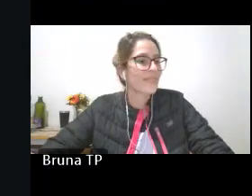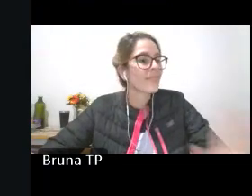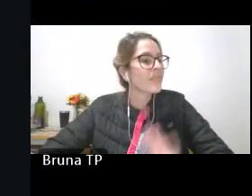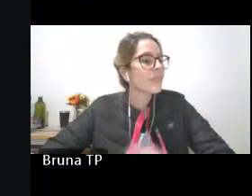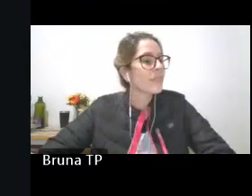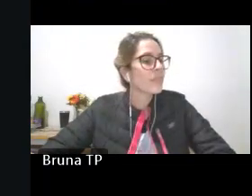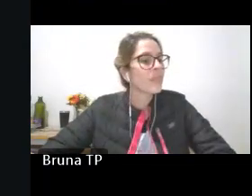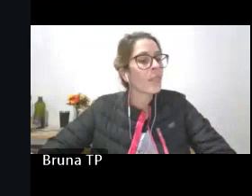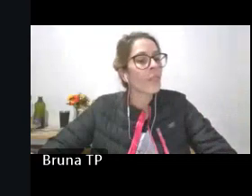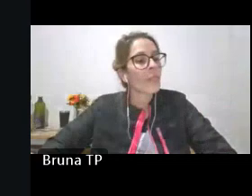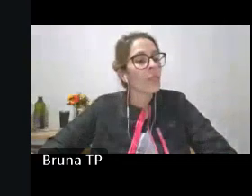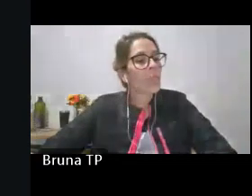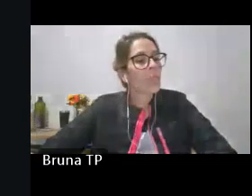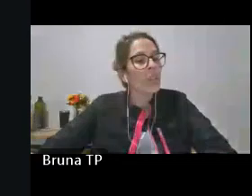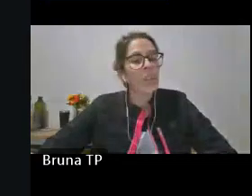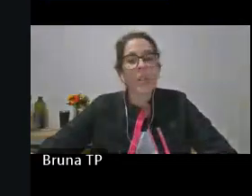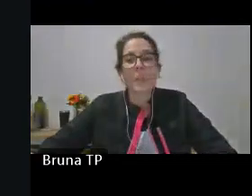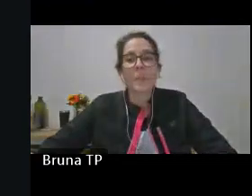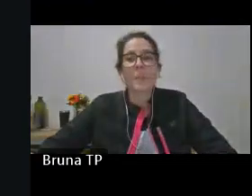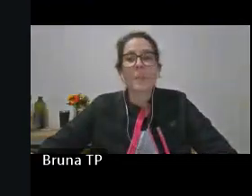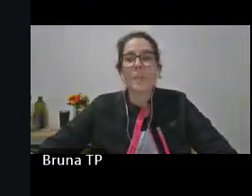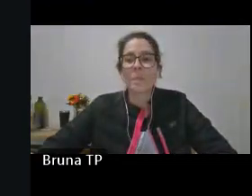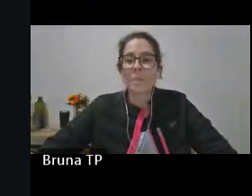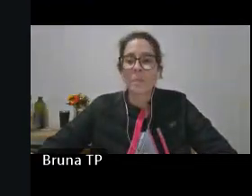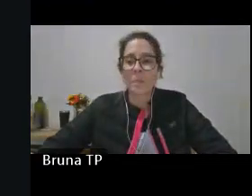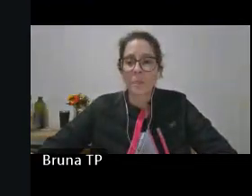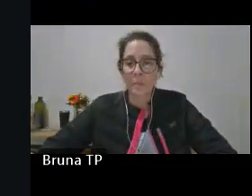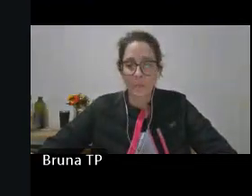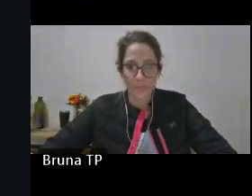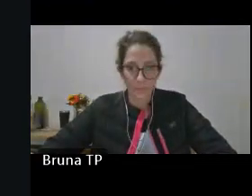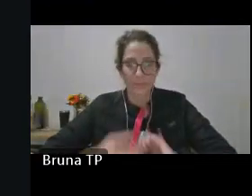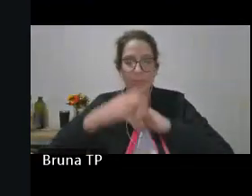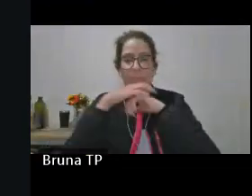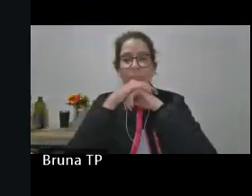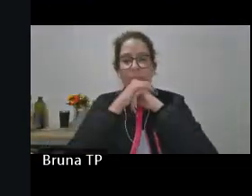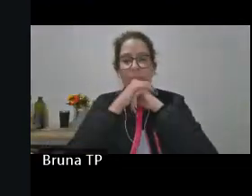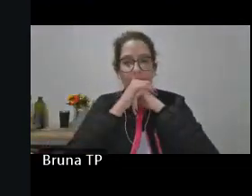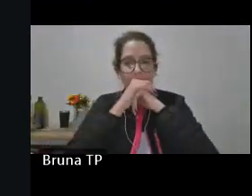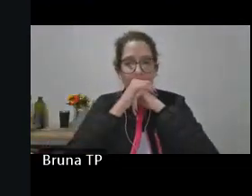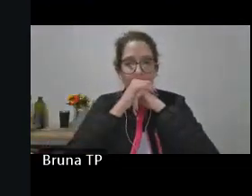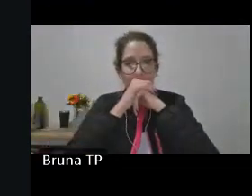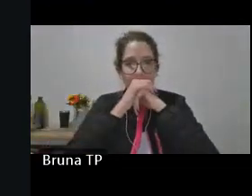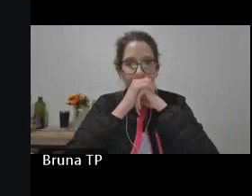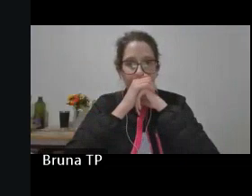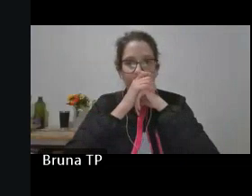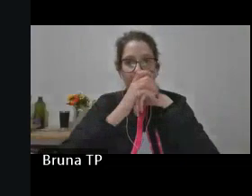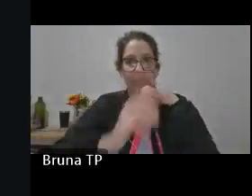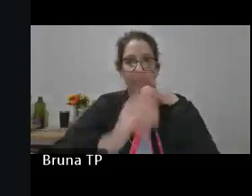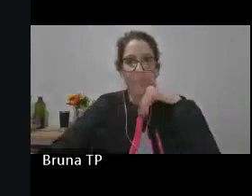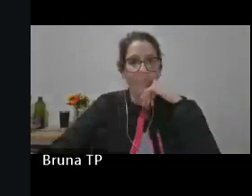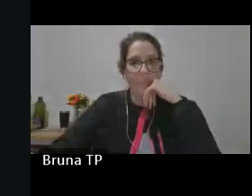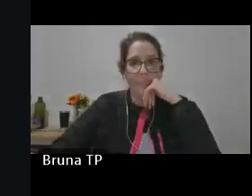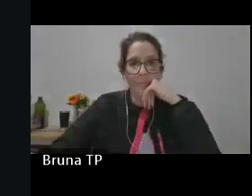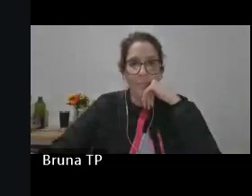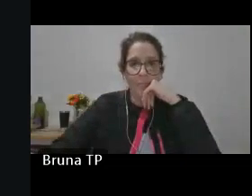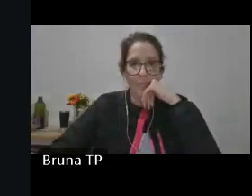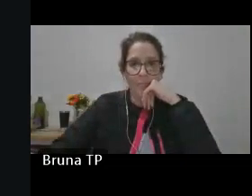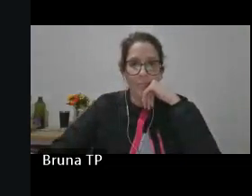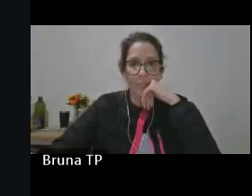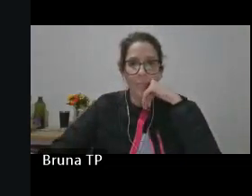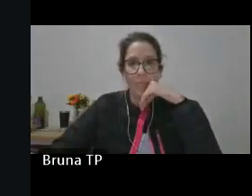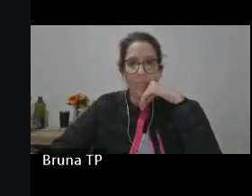energia. E a gente tem que fazer as fundações bem grandes para aguentar o peso da torre e dos cabos. Então, antes da gente